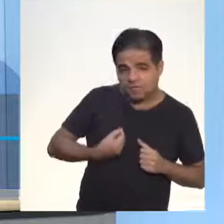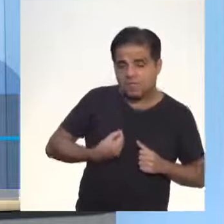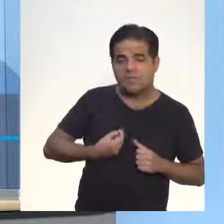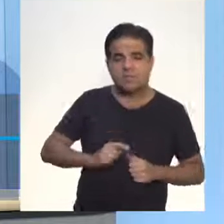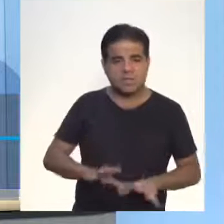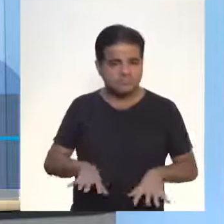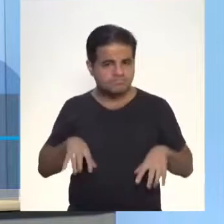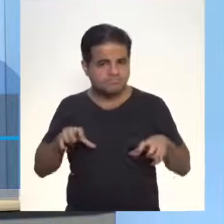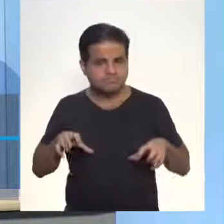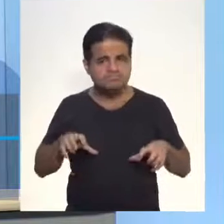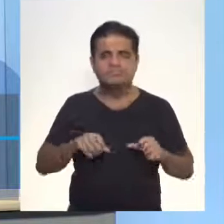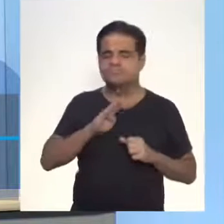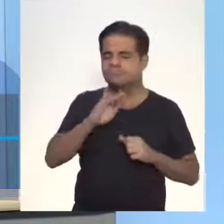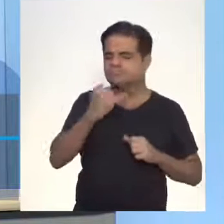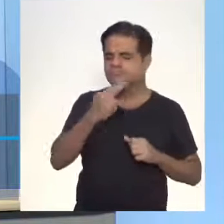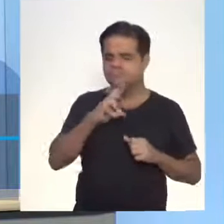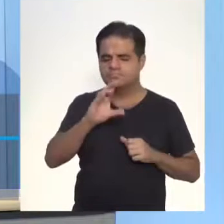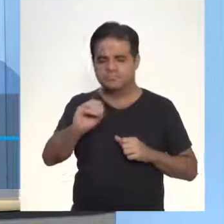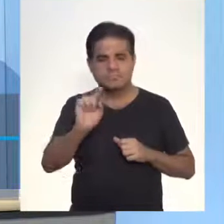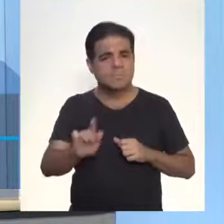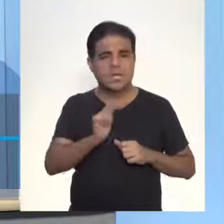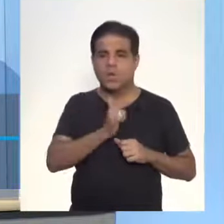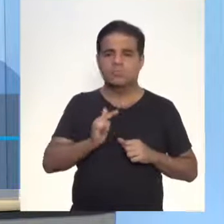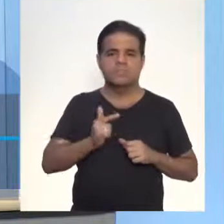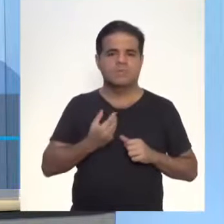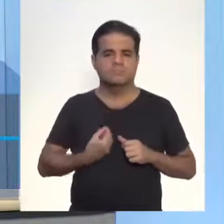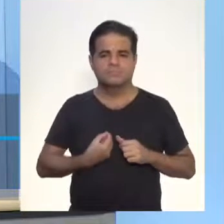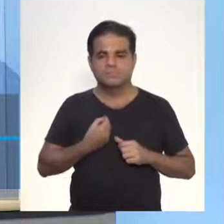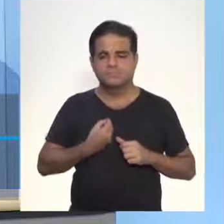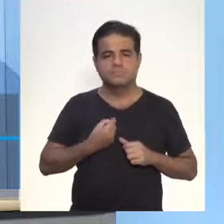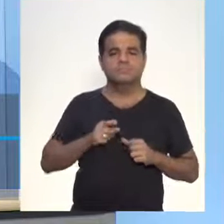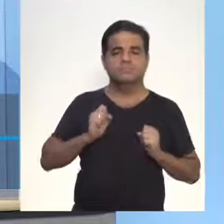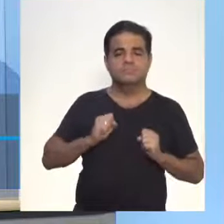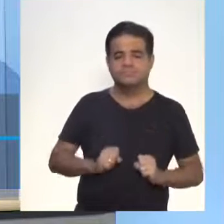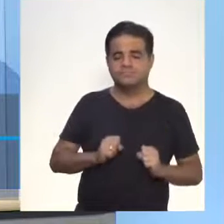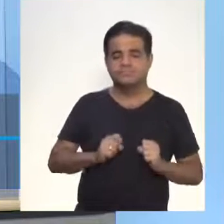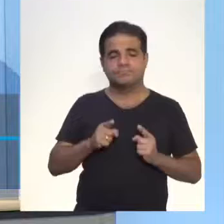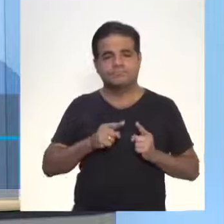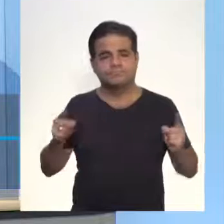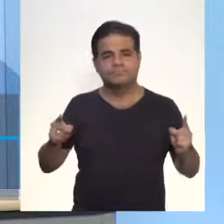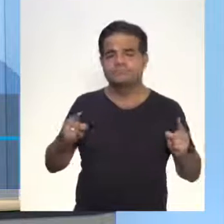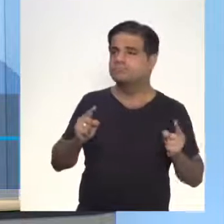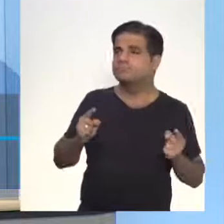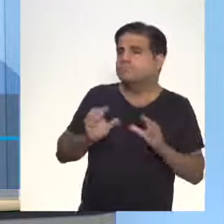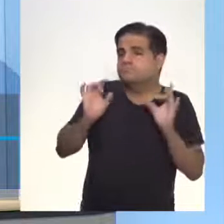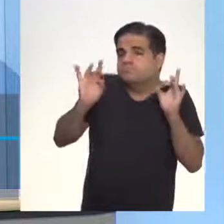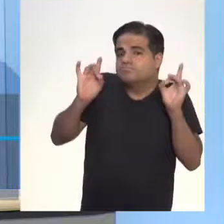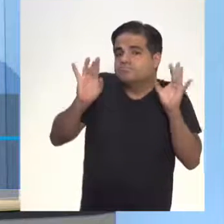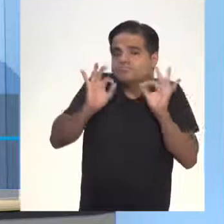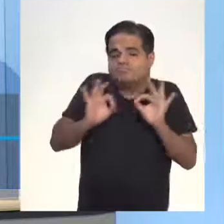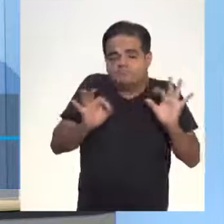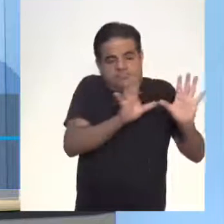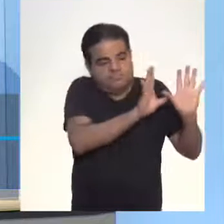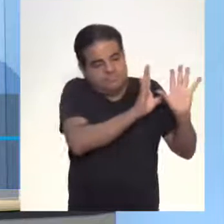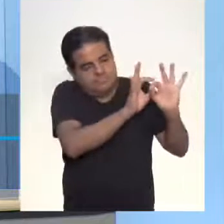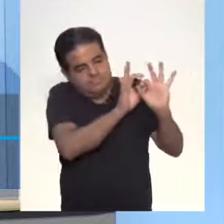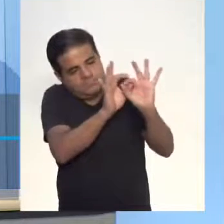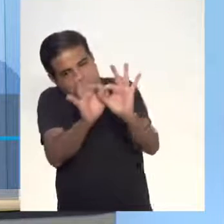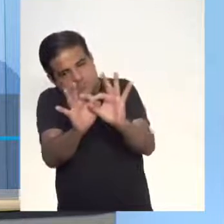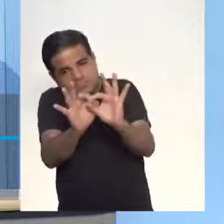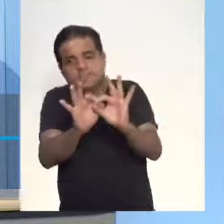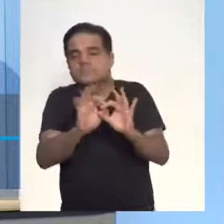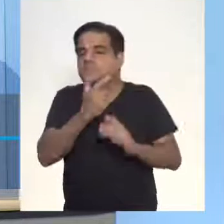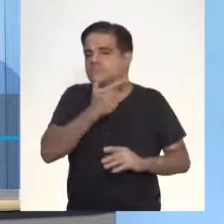E já bicho não necessariamente tem instinto, ou nós podemos ter algum tipo de prestígio. Então, nesse contexto, o bicho fica algo